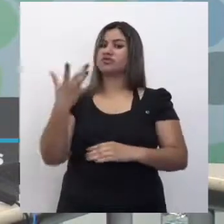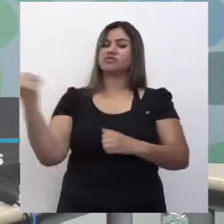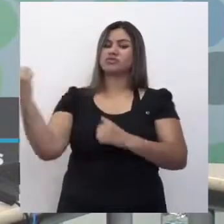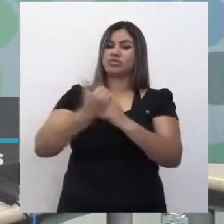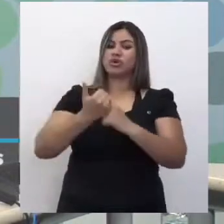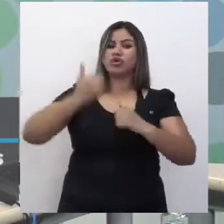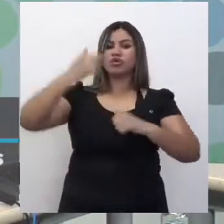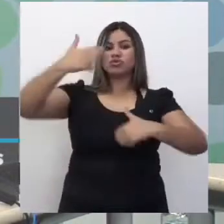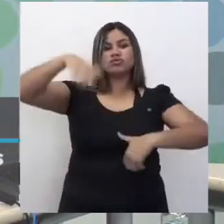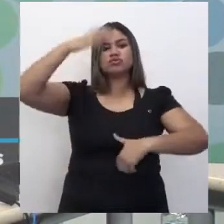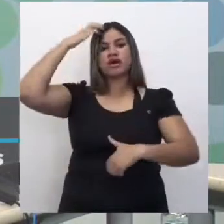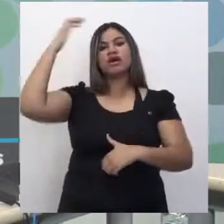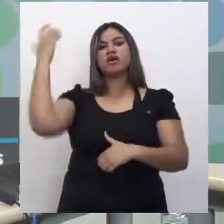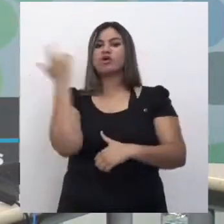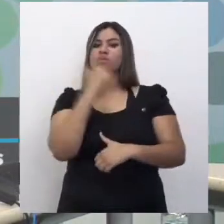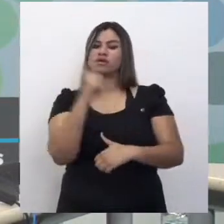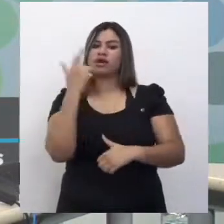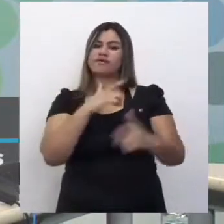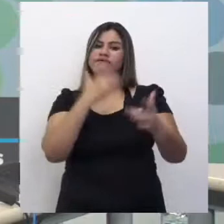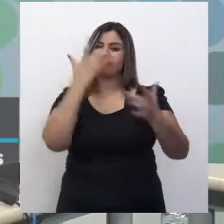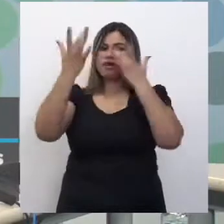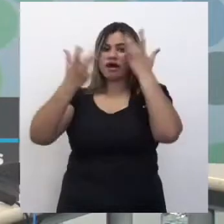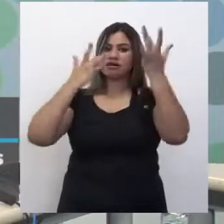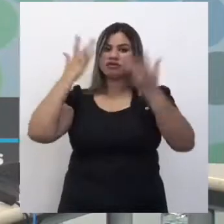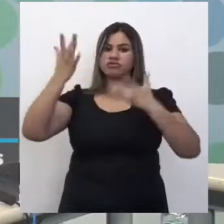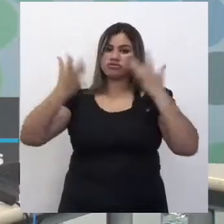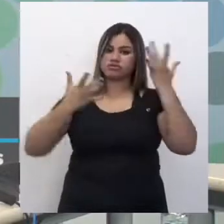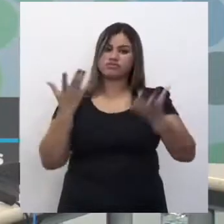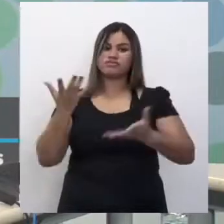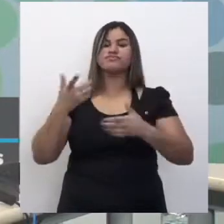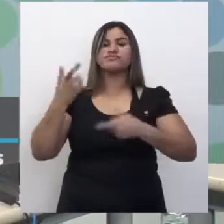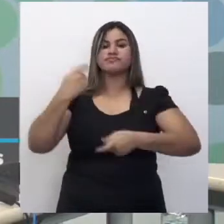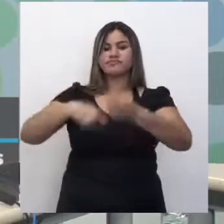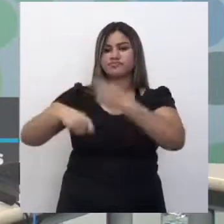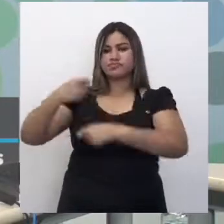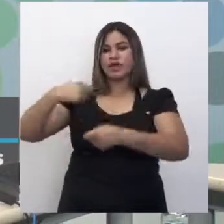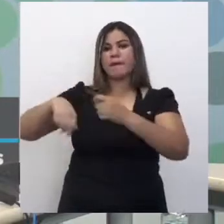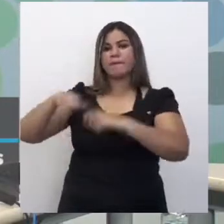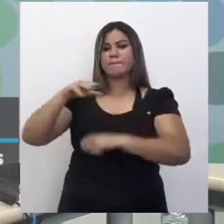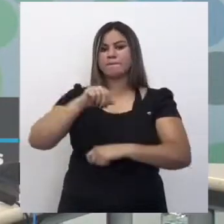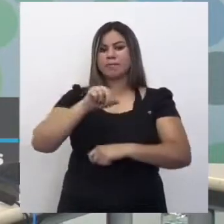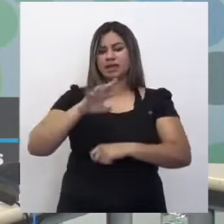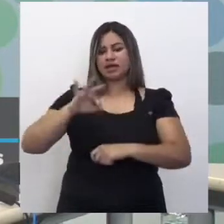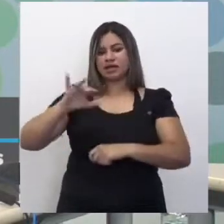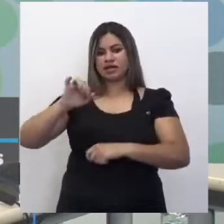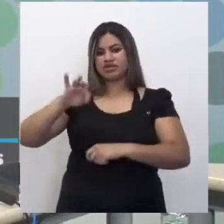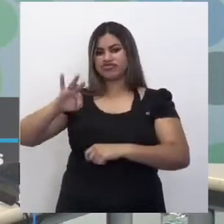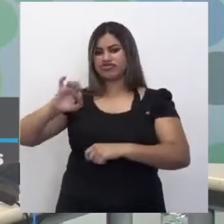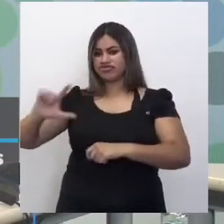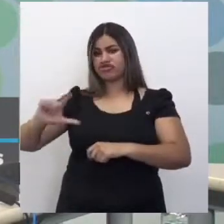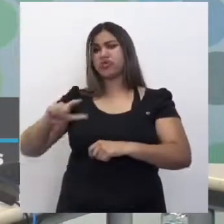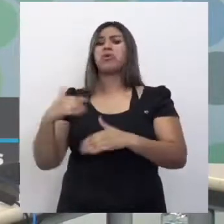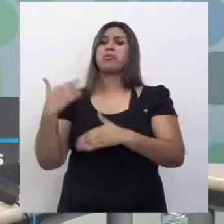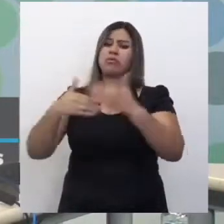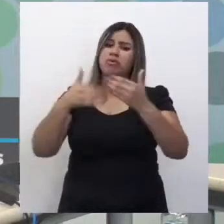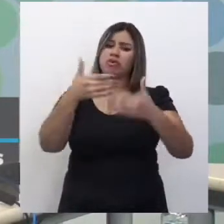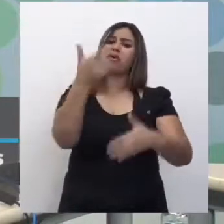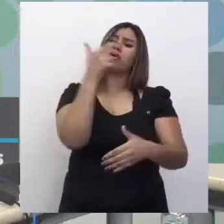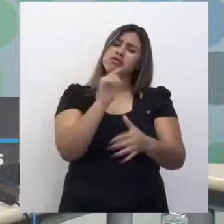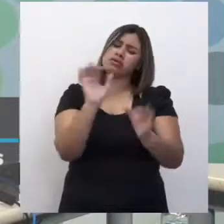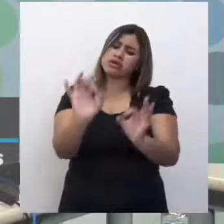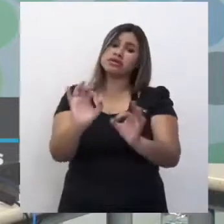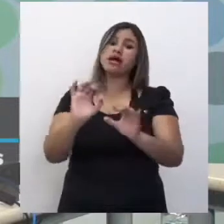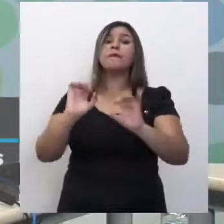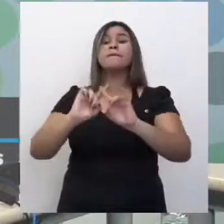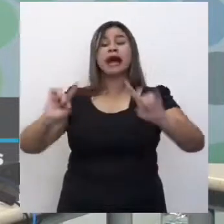rei, tendo facilidades aí para suas atividades mercantis. Durante muito tempo, esse casamento meio que deu certo, vamos dizer assim, mas